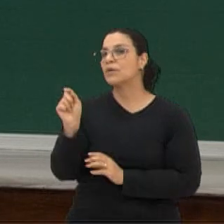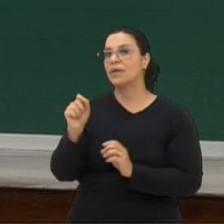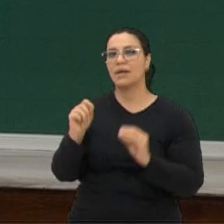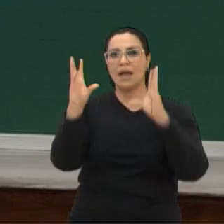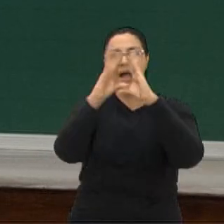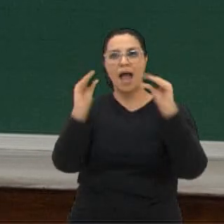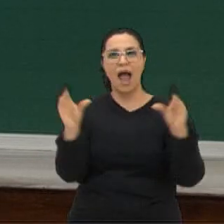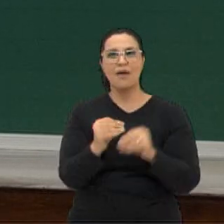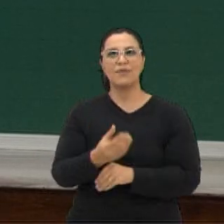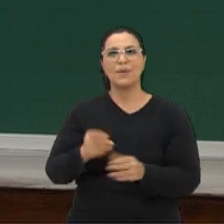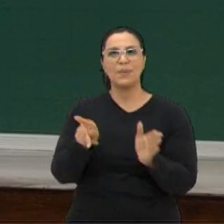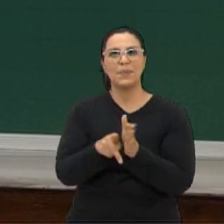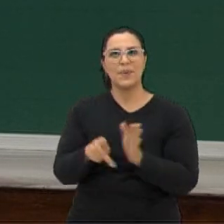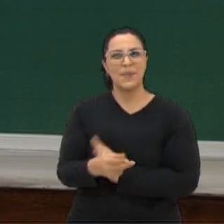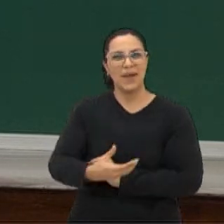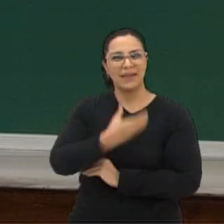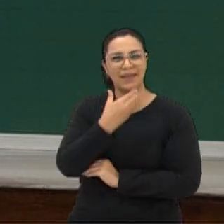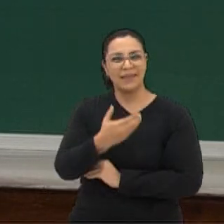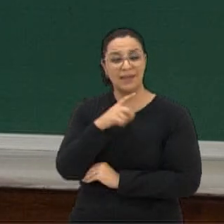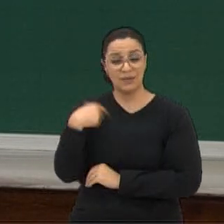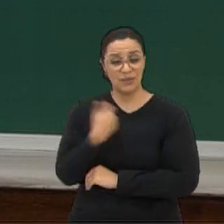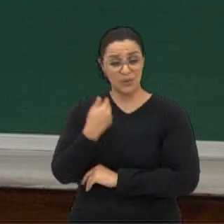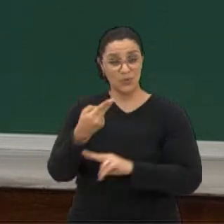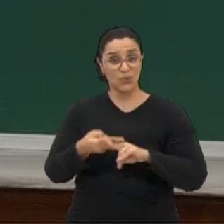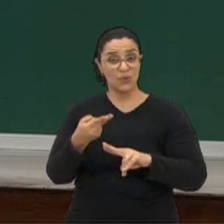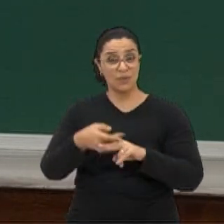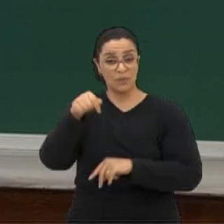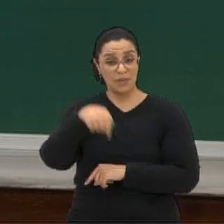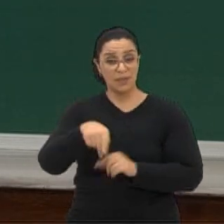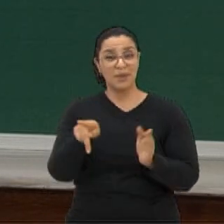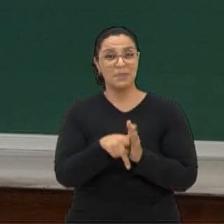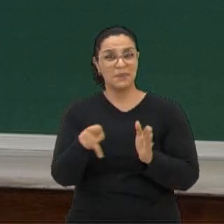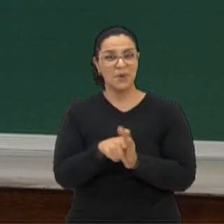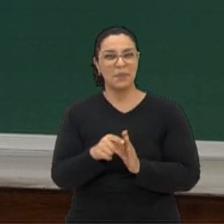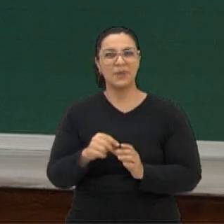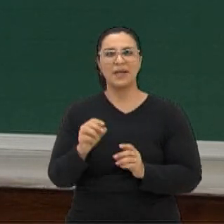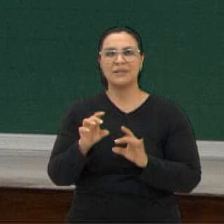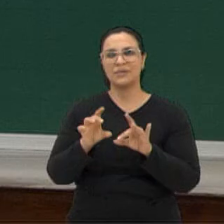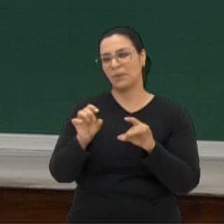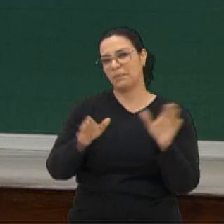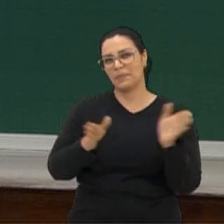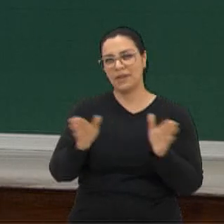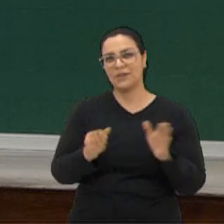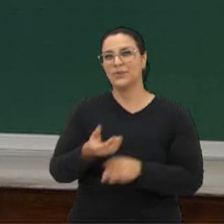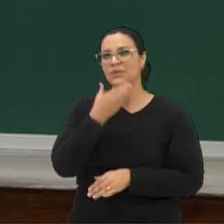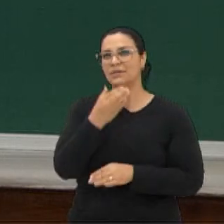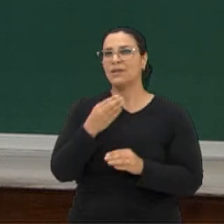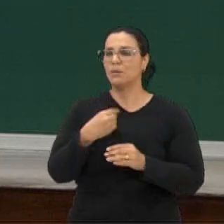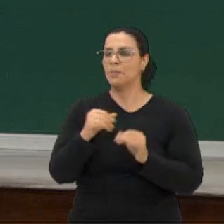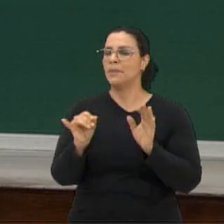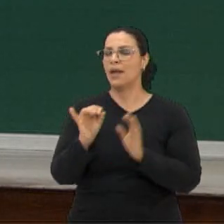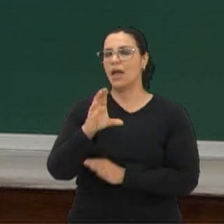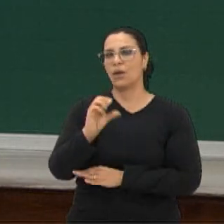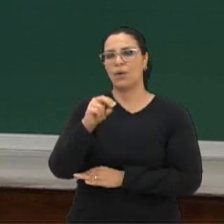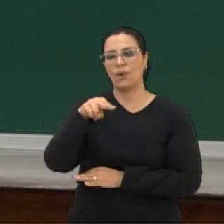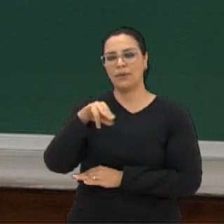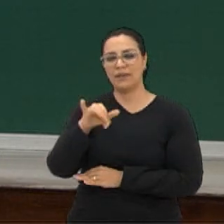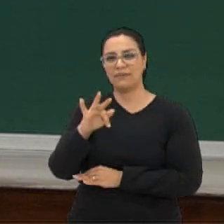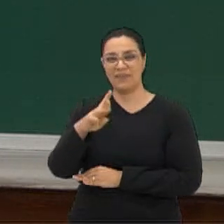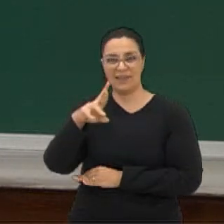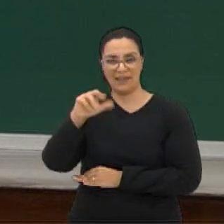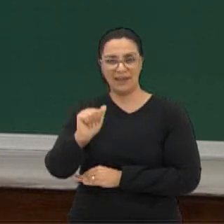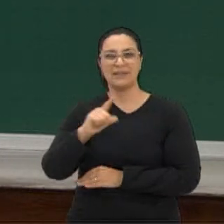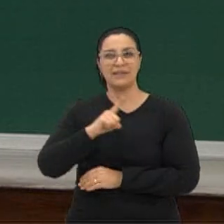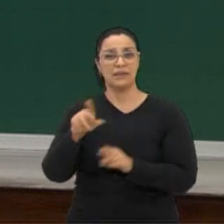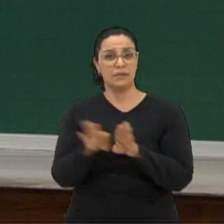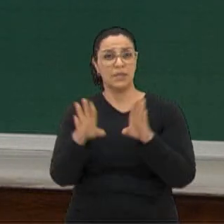das árvores de Natal, dessas árvores que nós utilizamos no Natal, que é um exemplo de uma conífera. E